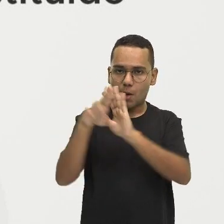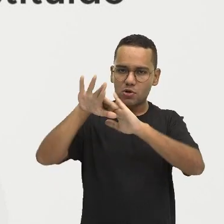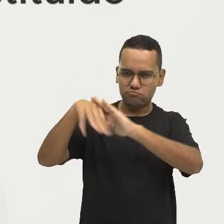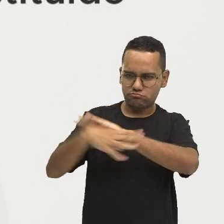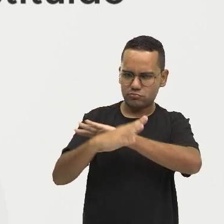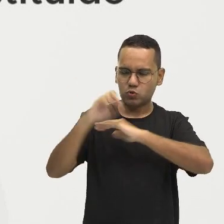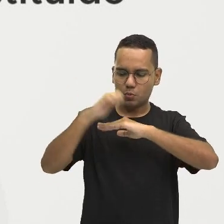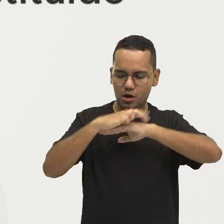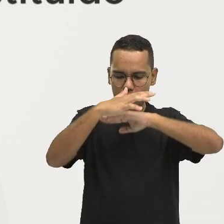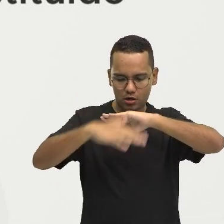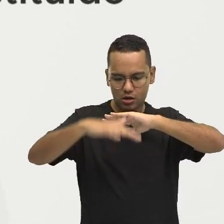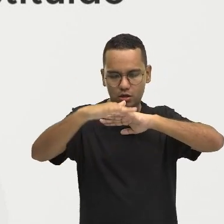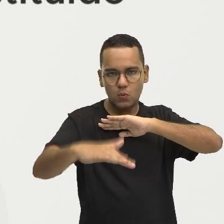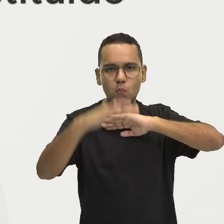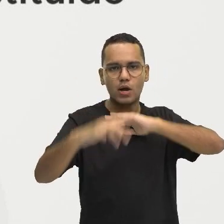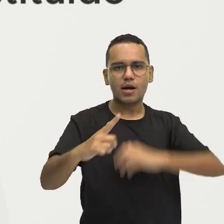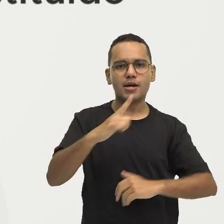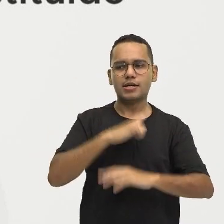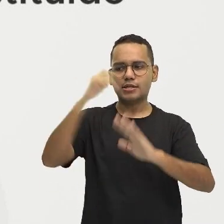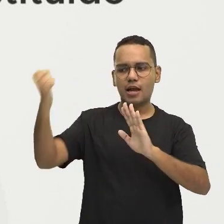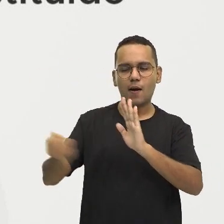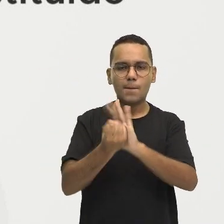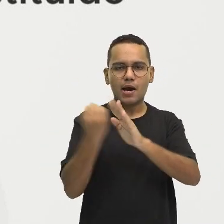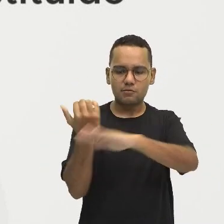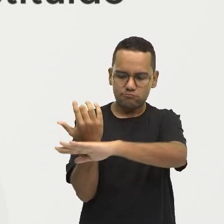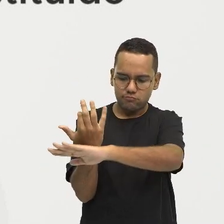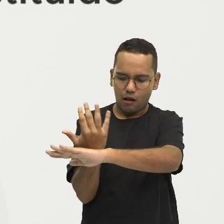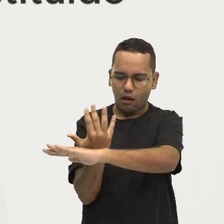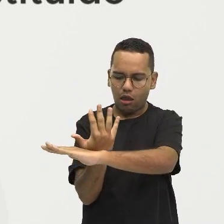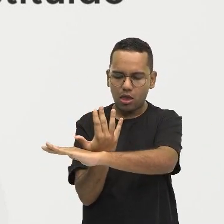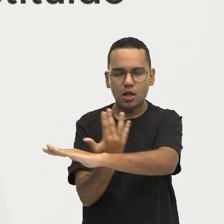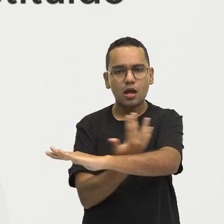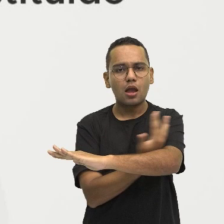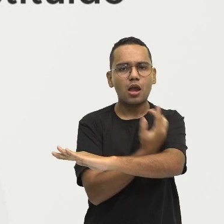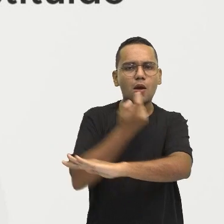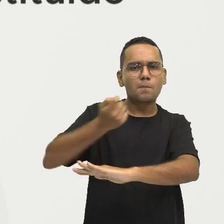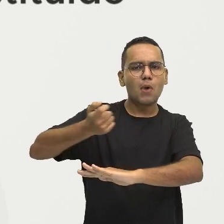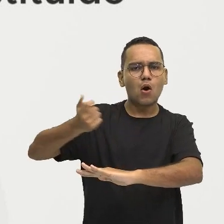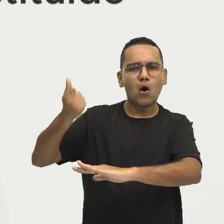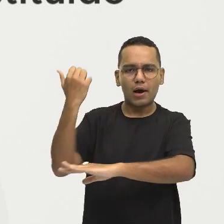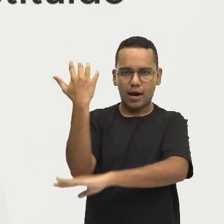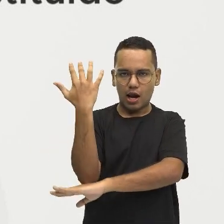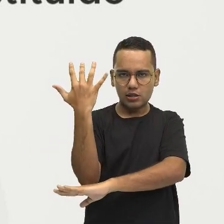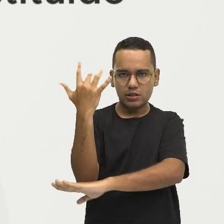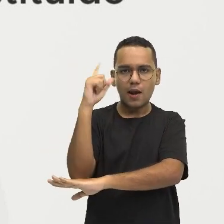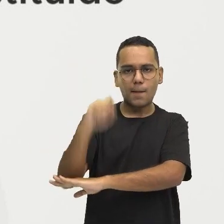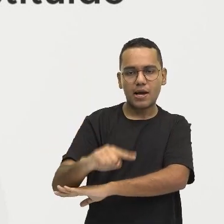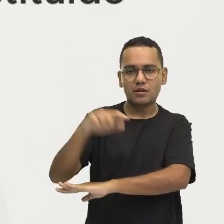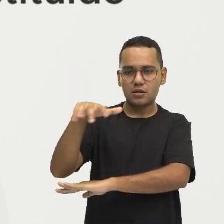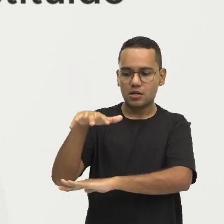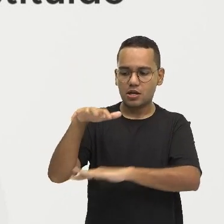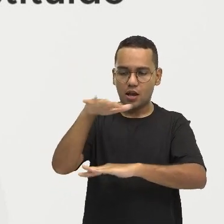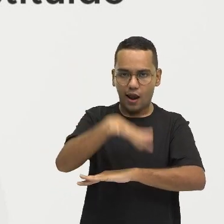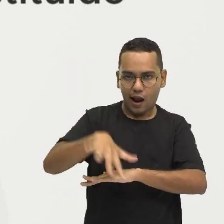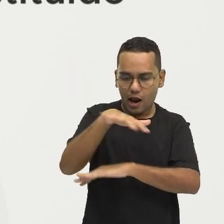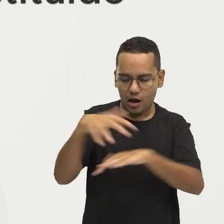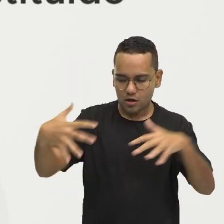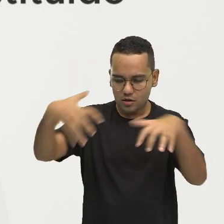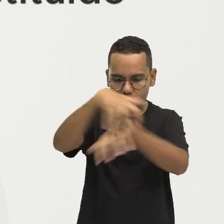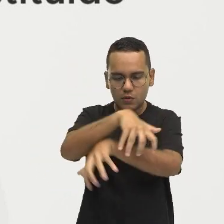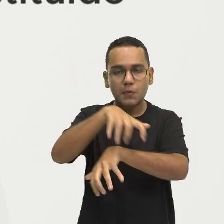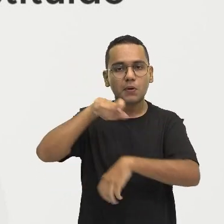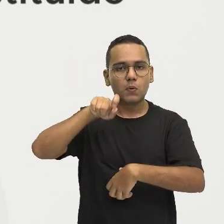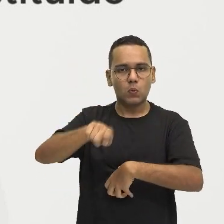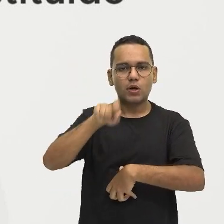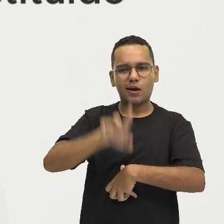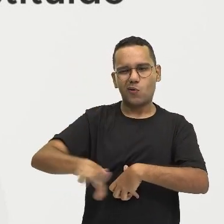vegetação marcada ali pelas gramíneas, né, e poucas árvores, então essa região do país também é utilizada ali muito